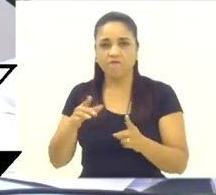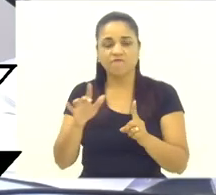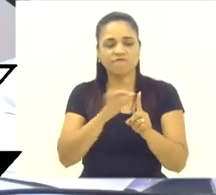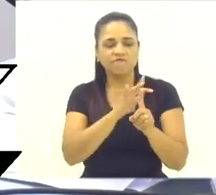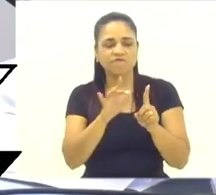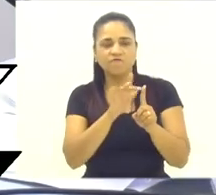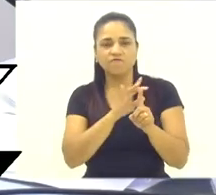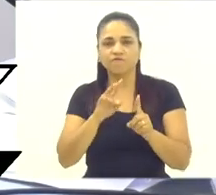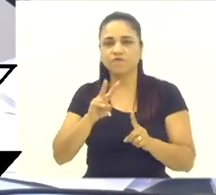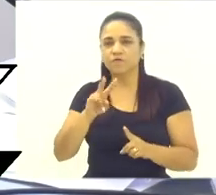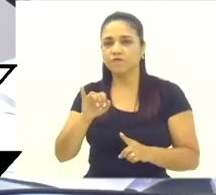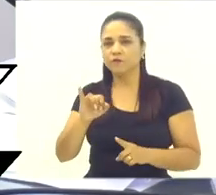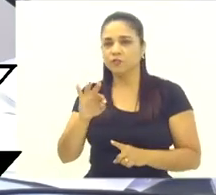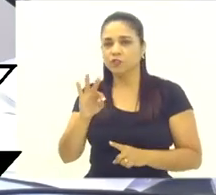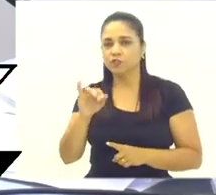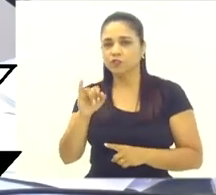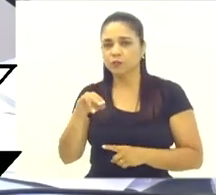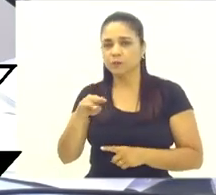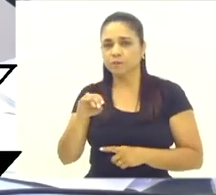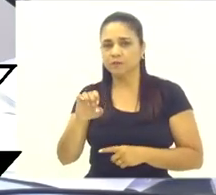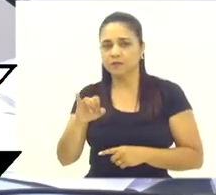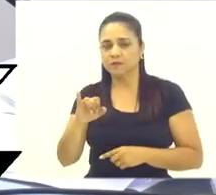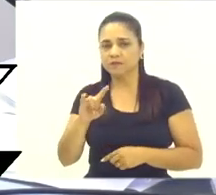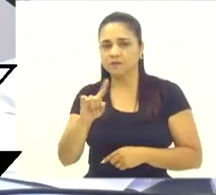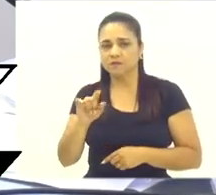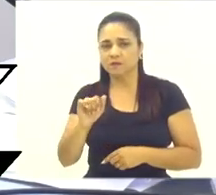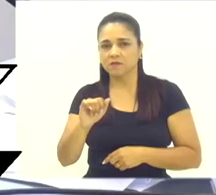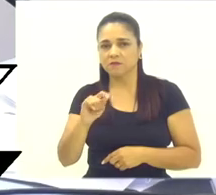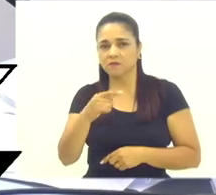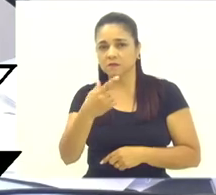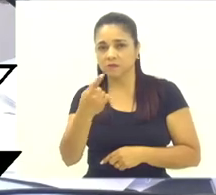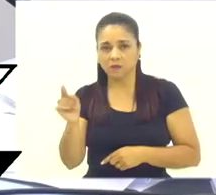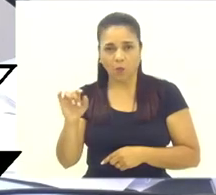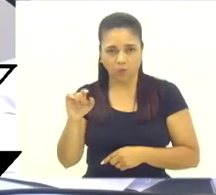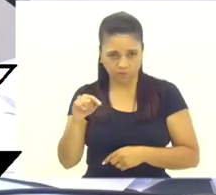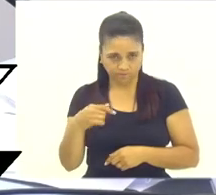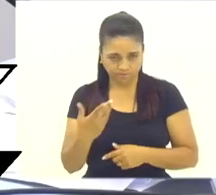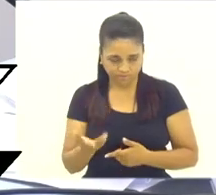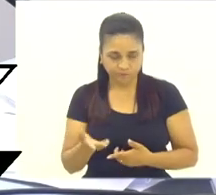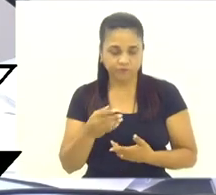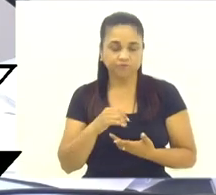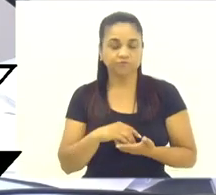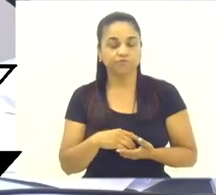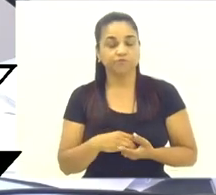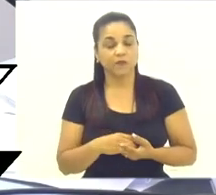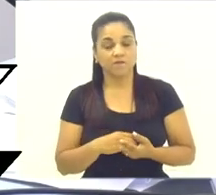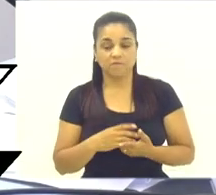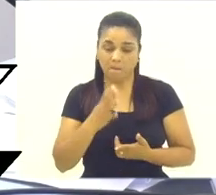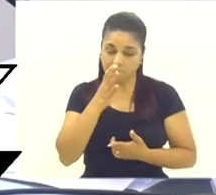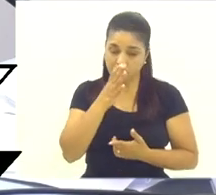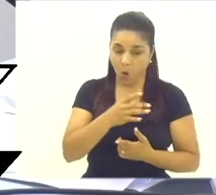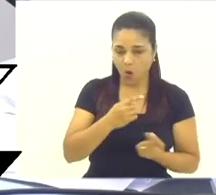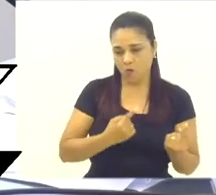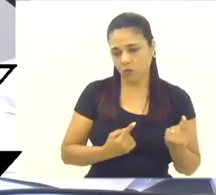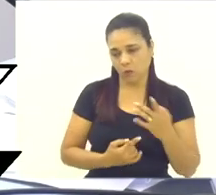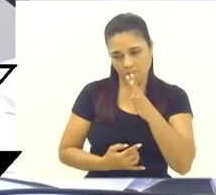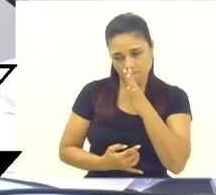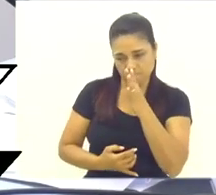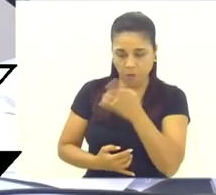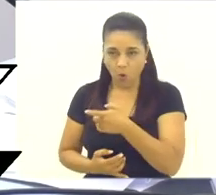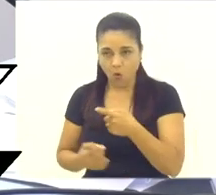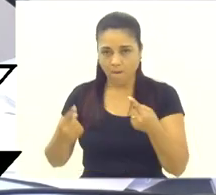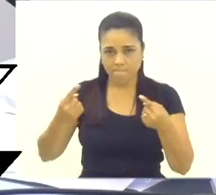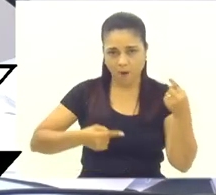Vítima você ganha também likes e contra-ataca né como é que as